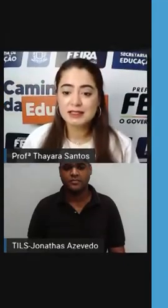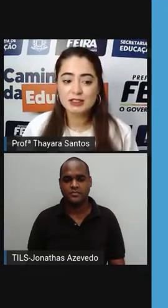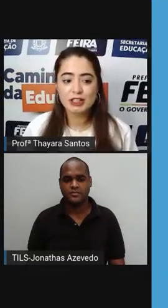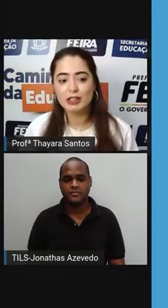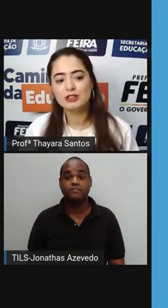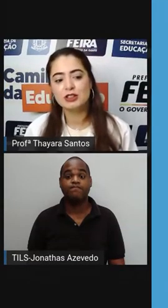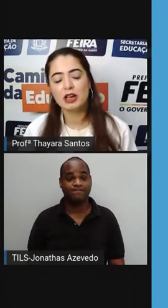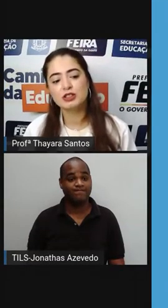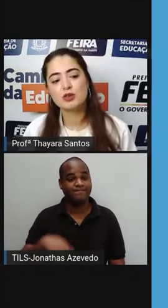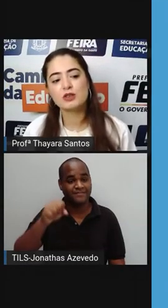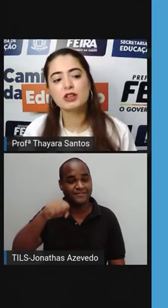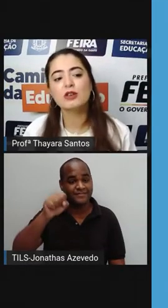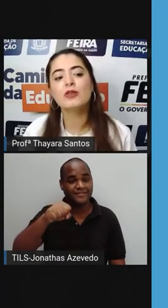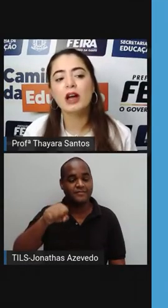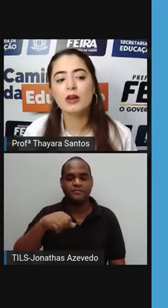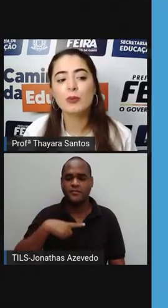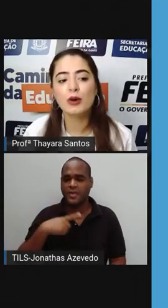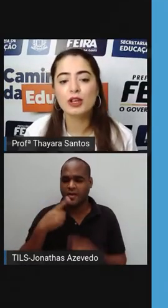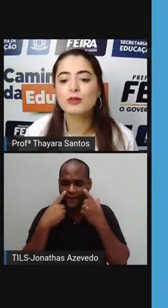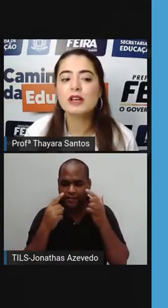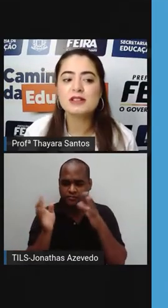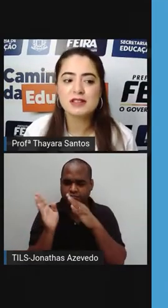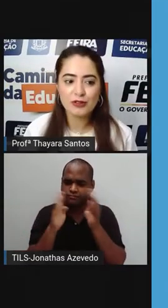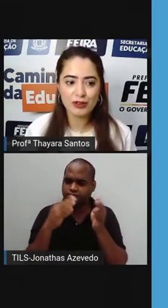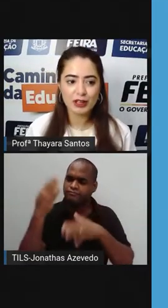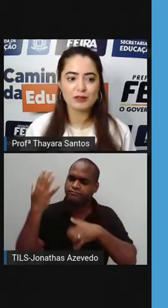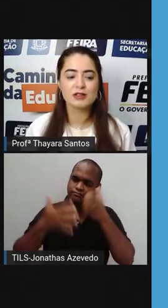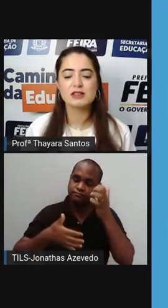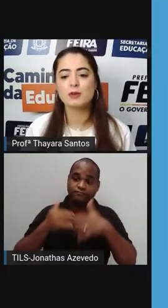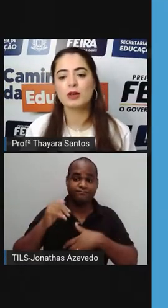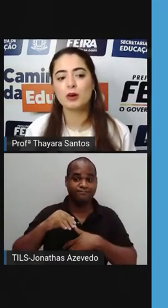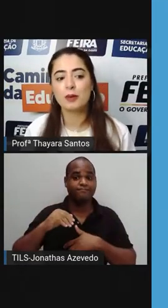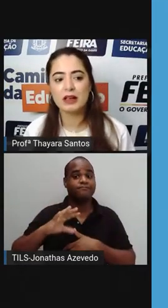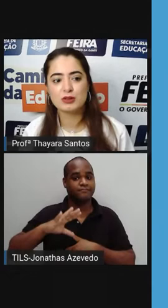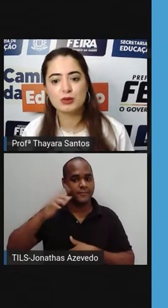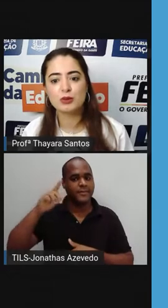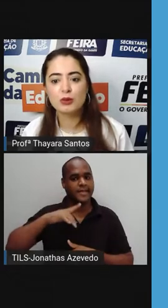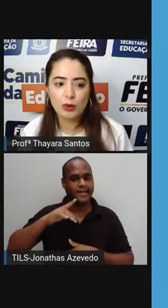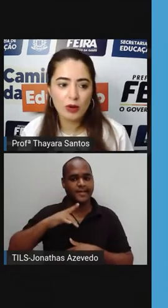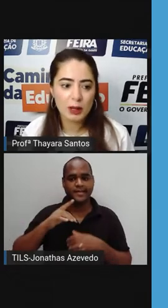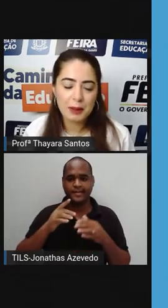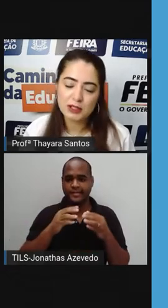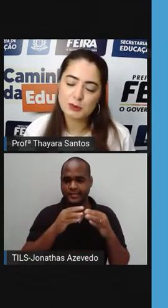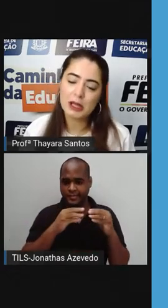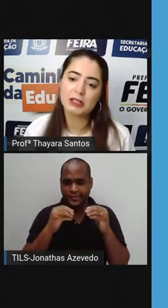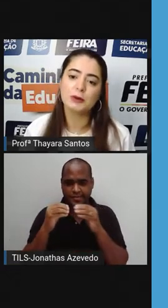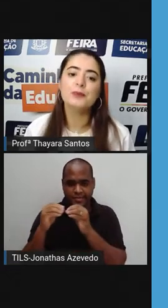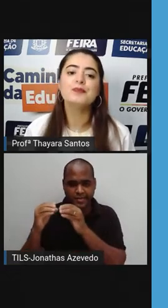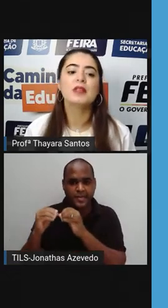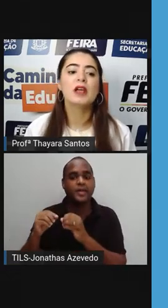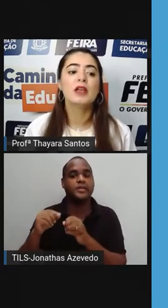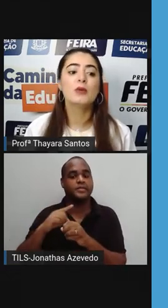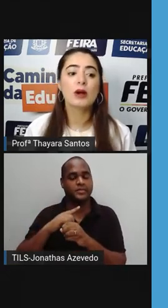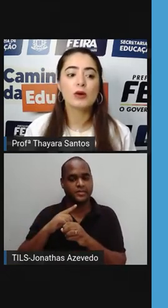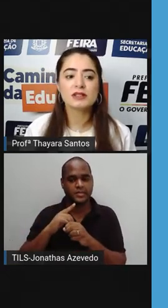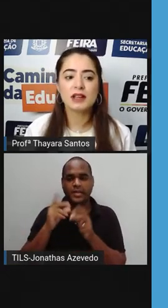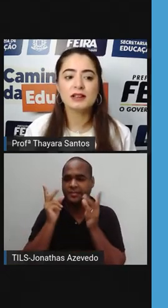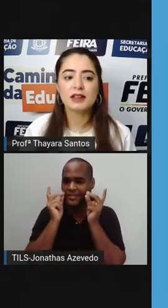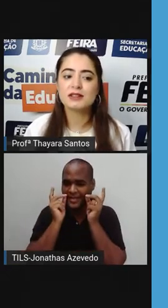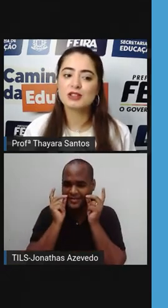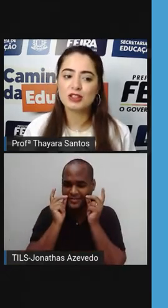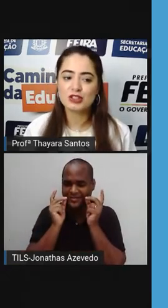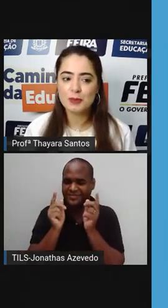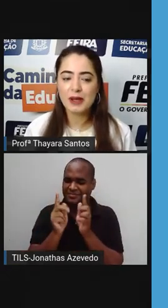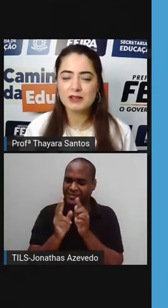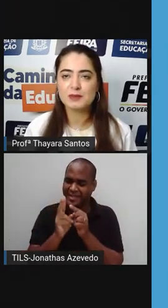Sim, gente. A gente conseguiu ver aí um pouquinho desses efeitos desse microplástico no ambiente marinho. E uma coisa que é